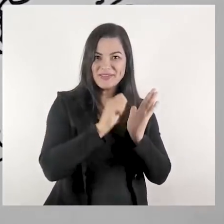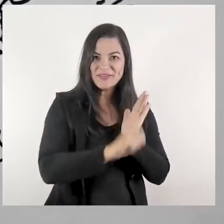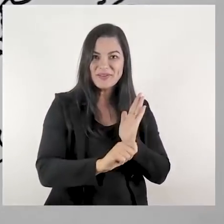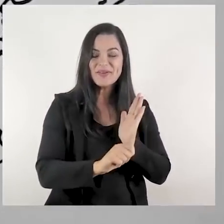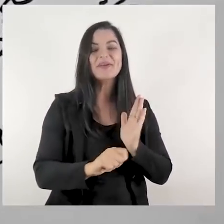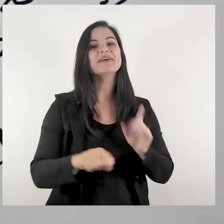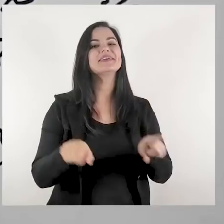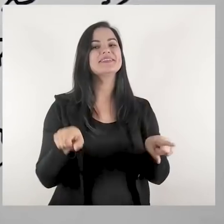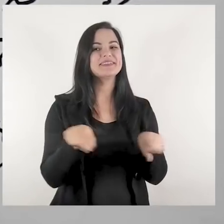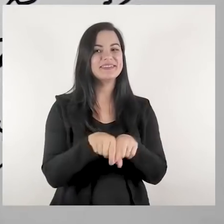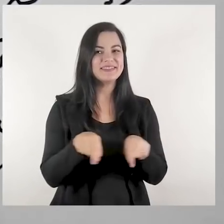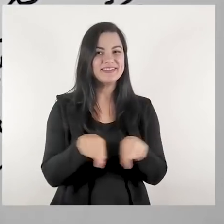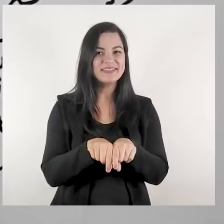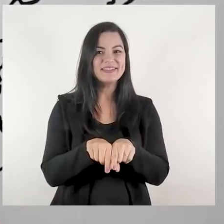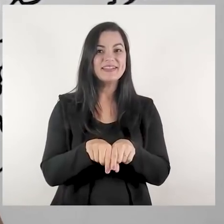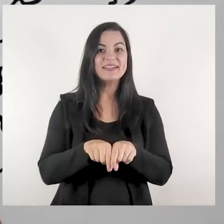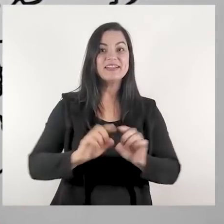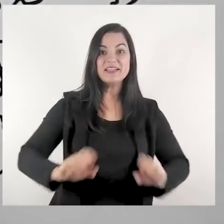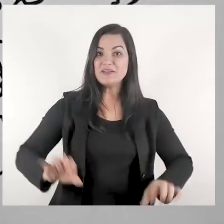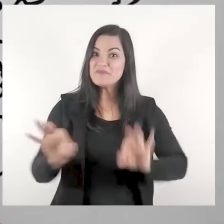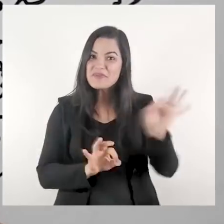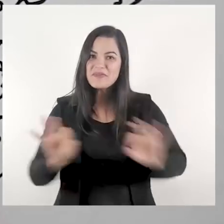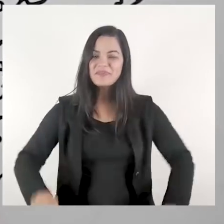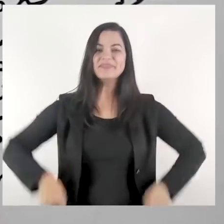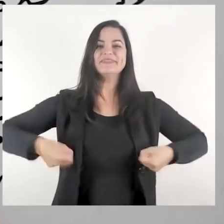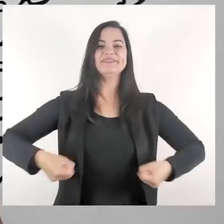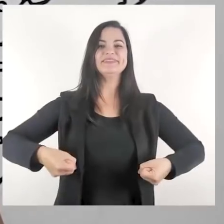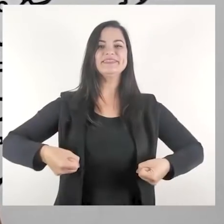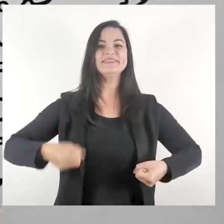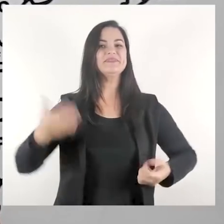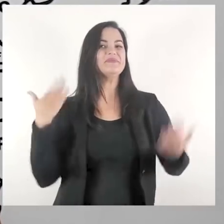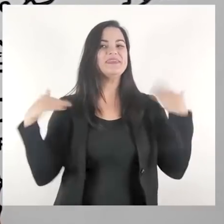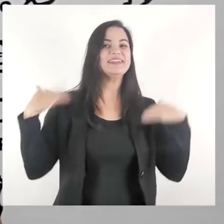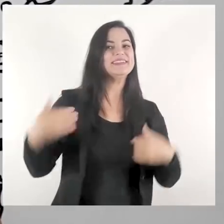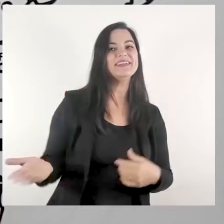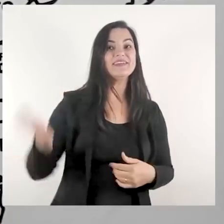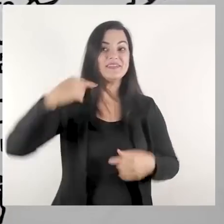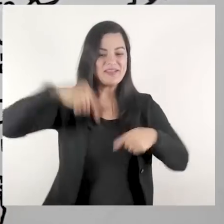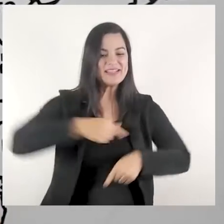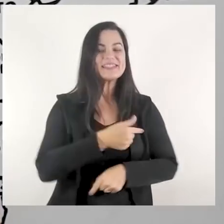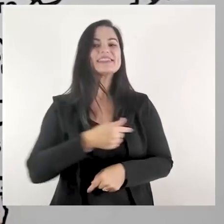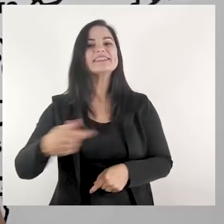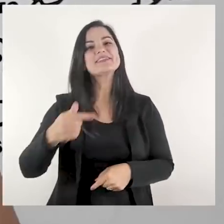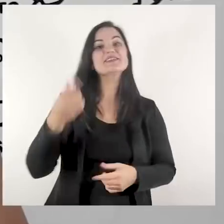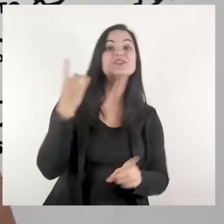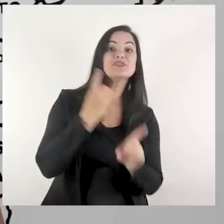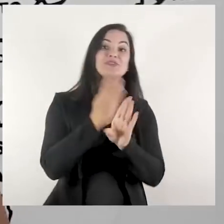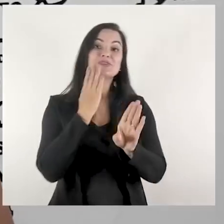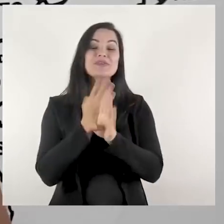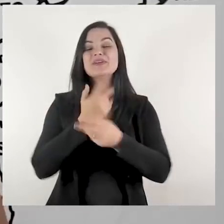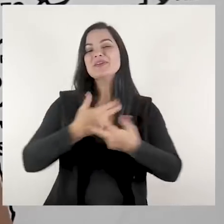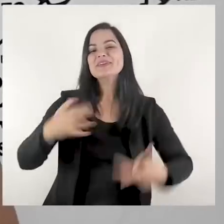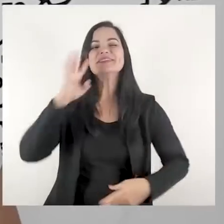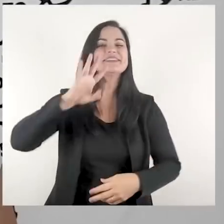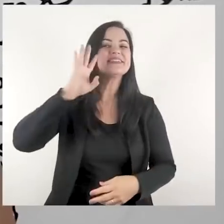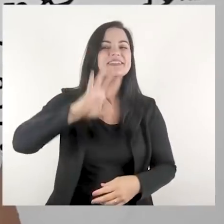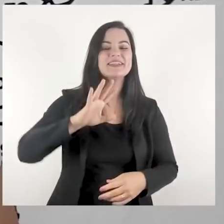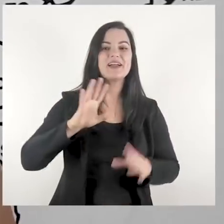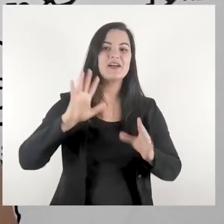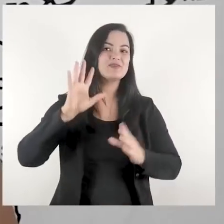prontas, pé na estrada, que vamos nessa semana descobrir coisas muito legais sobre a